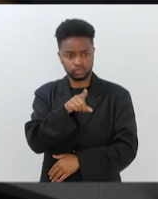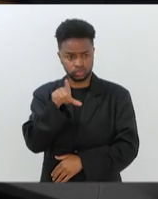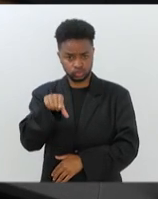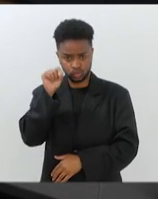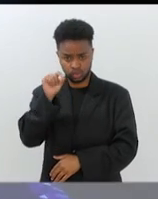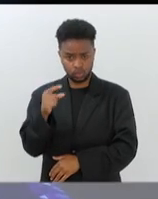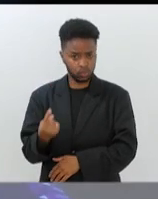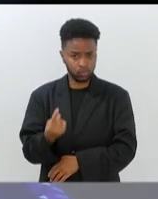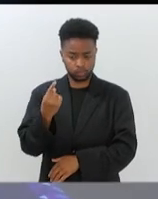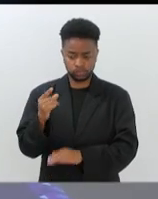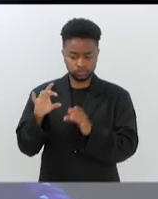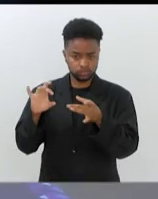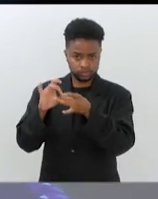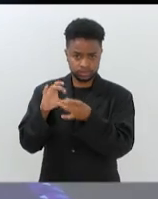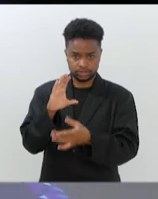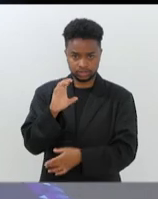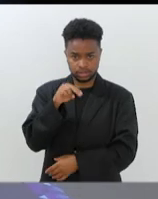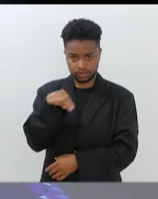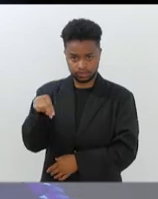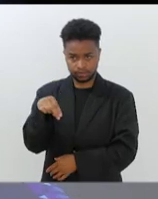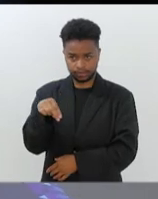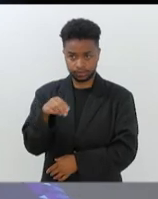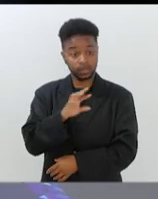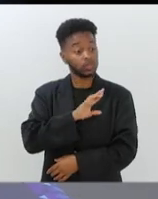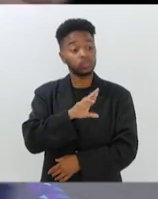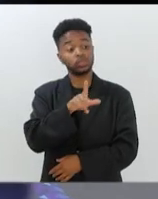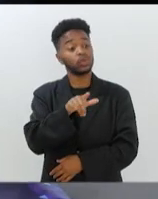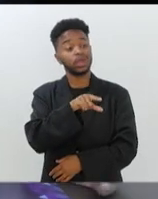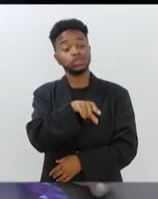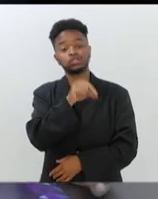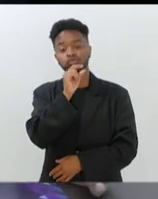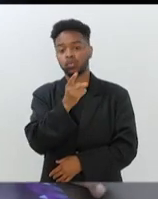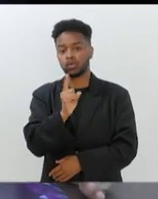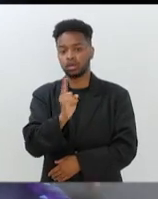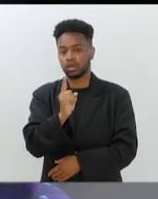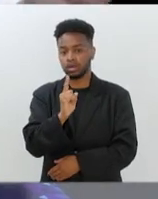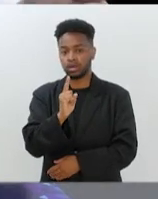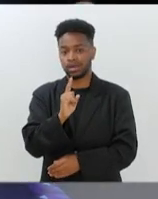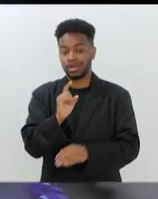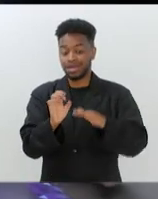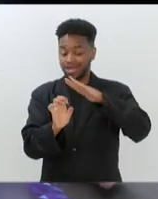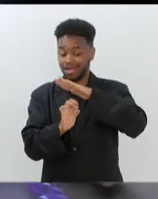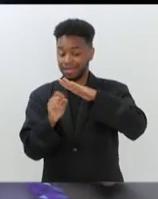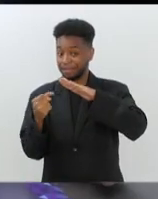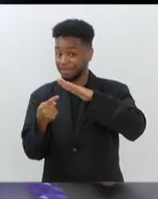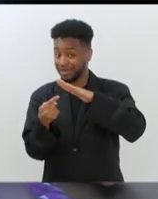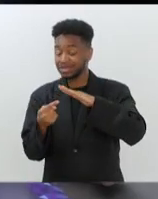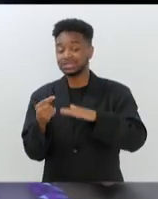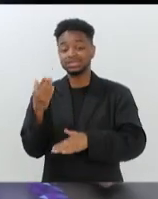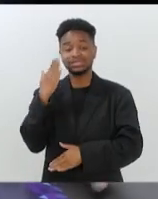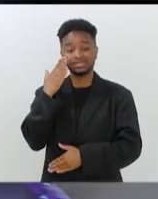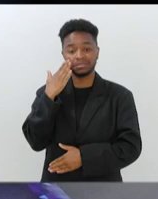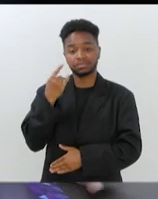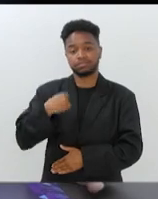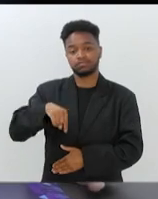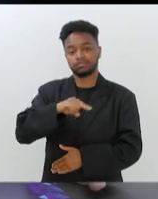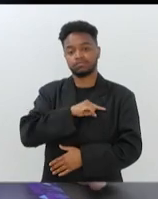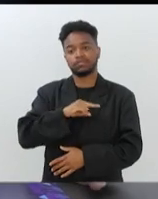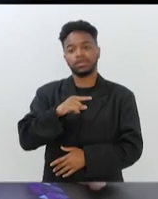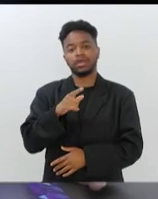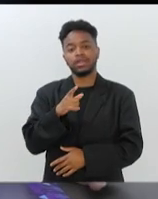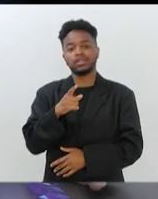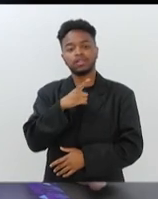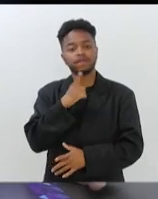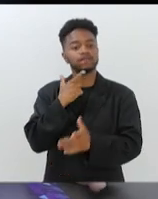com a CNN o senhor mandou pra agência não foi uma escolha a agência sabendo da demanda que a gente tinha desejo de